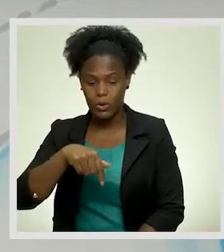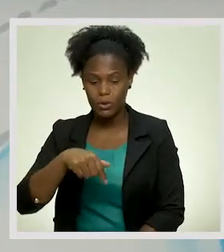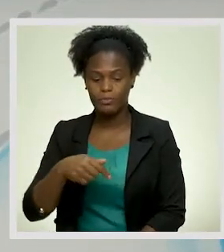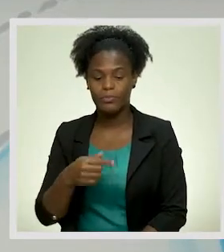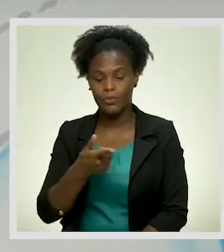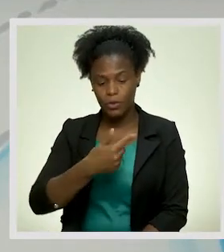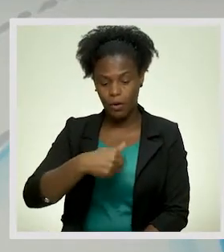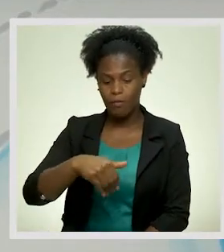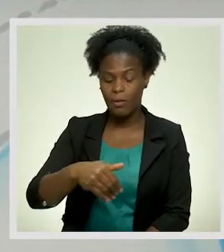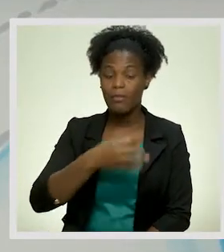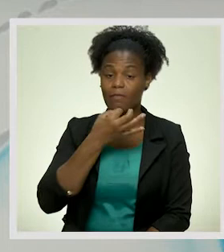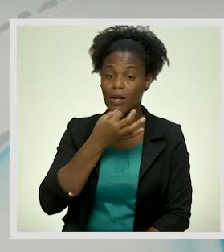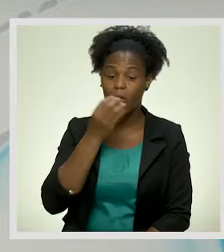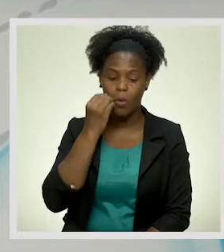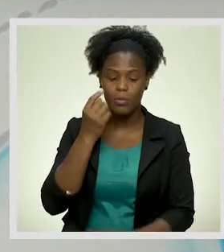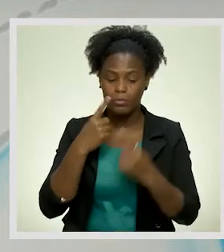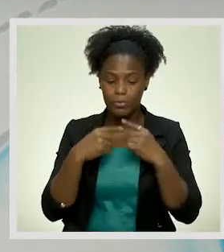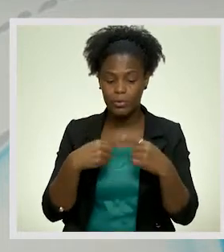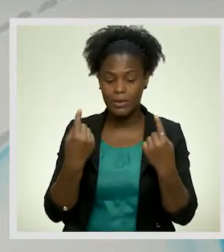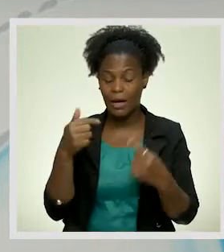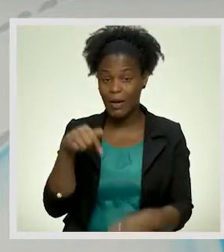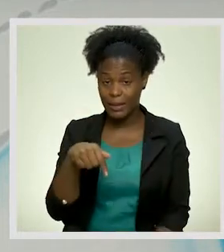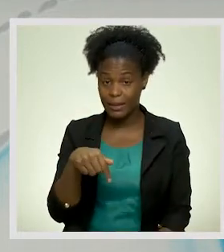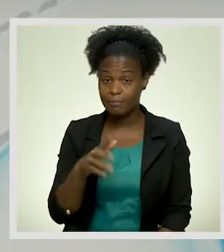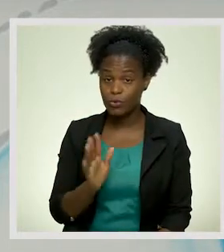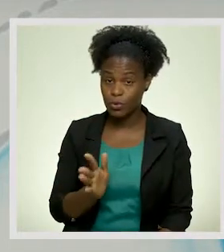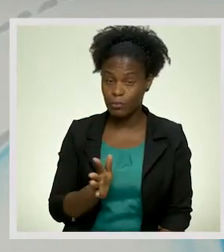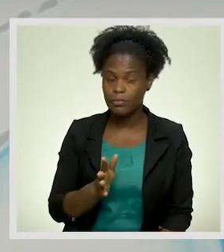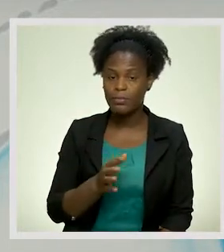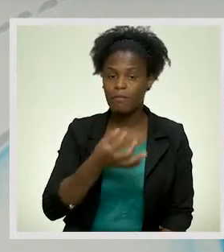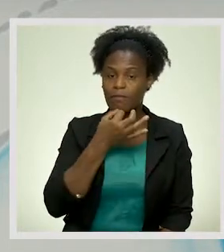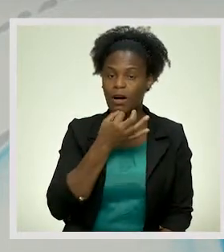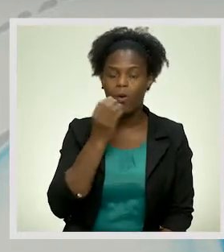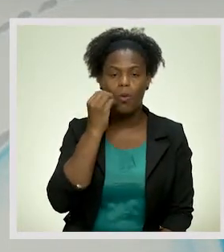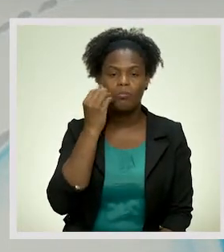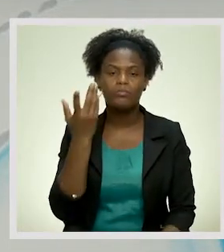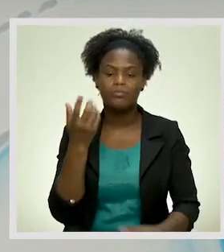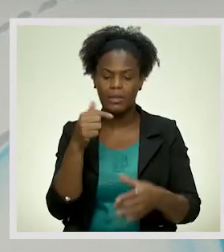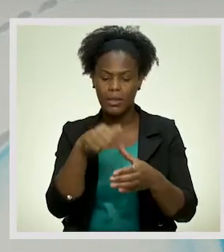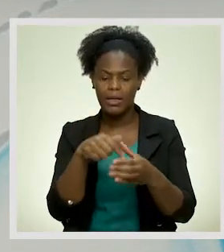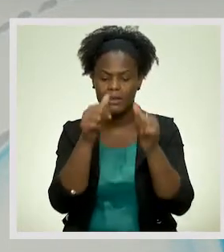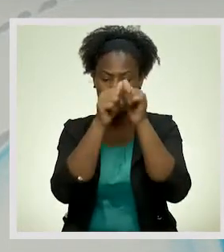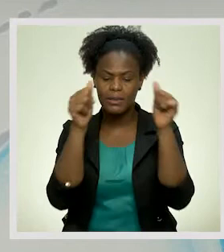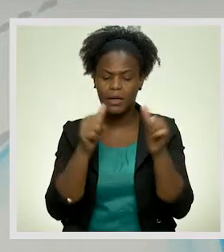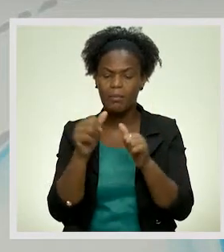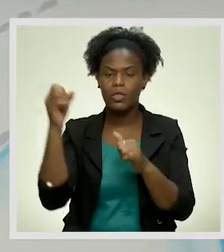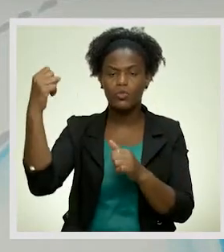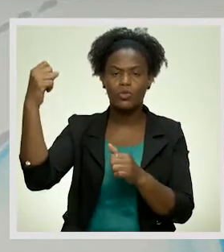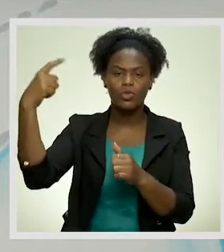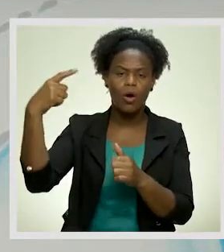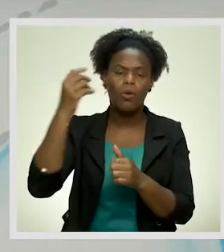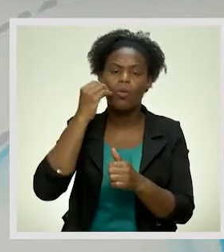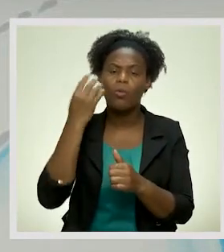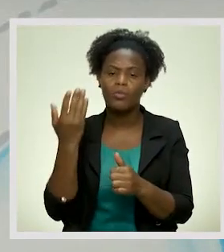nós vamos falar, conforme já foi anunciado aqui, sobre a composição do sistema